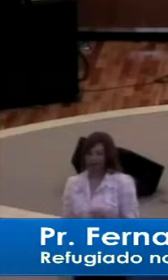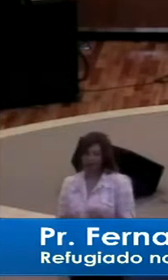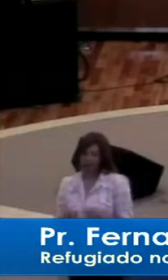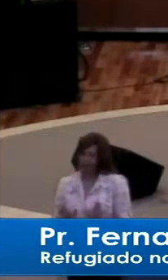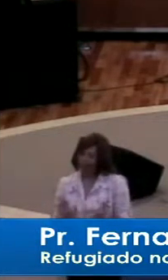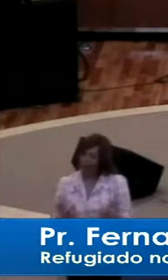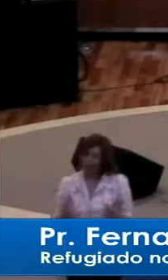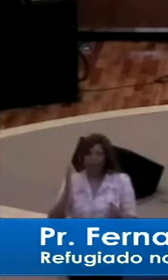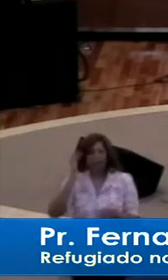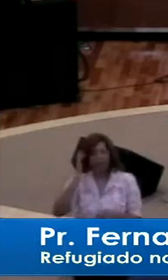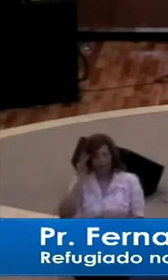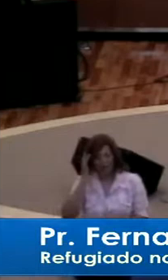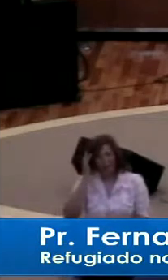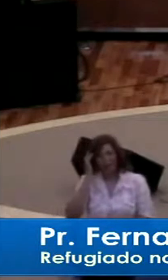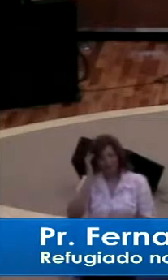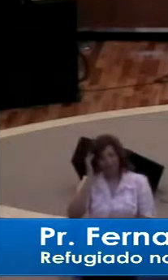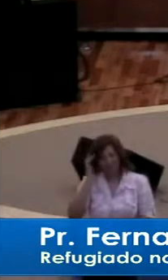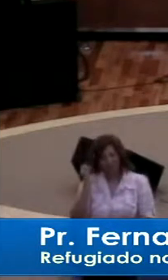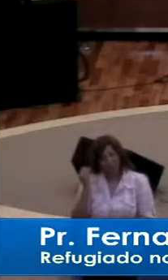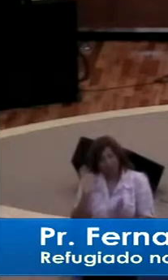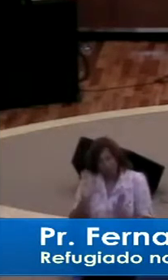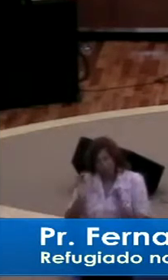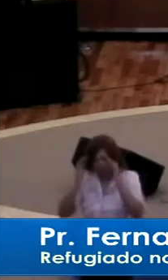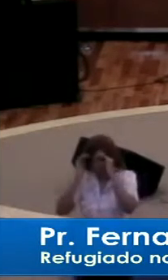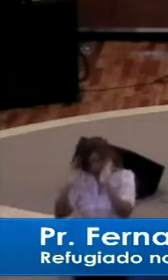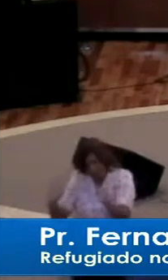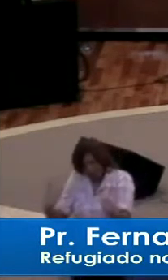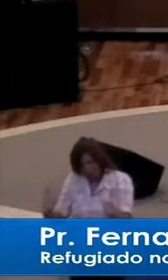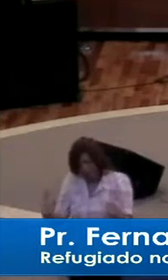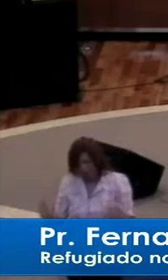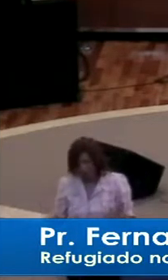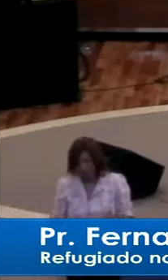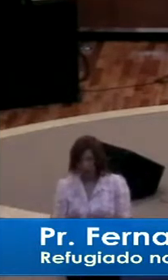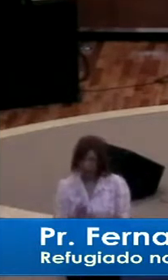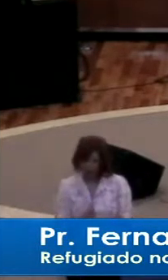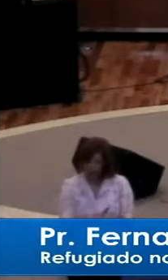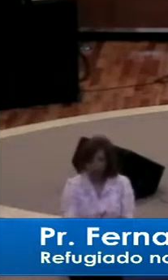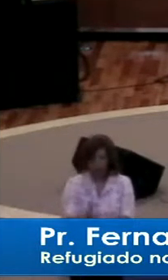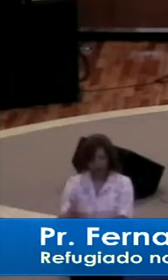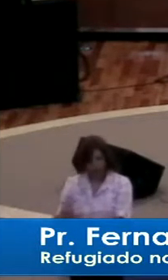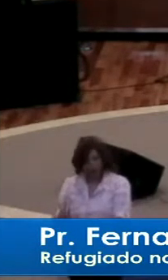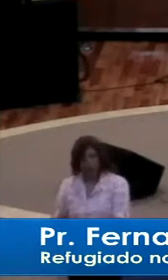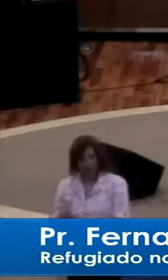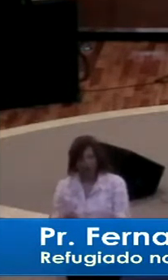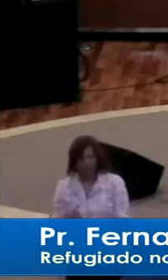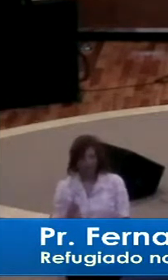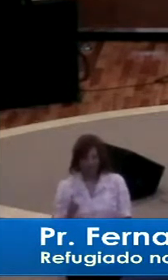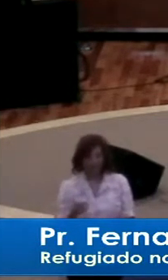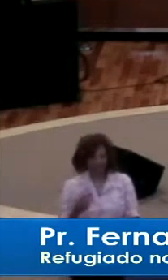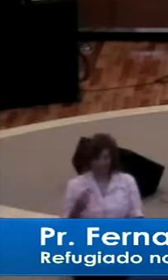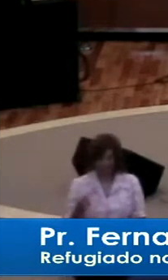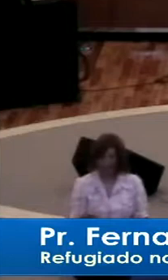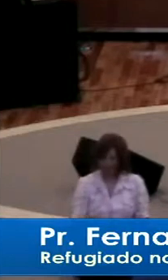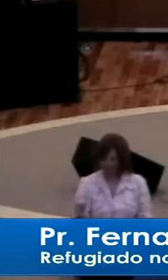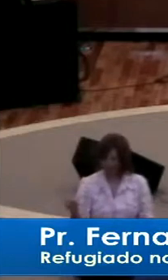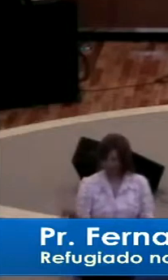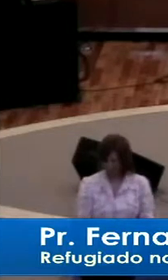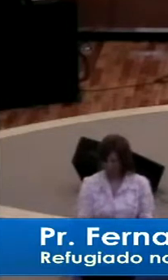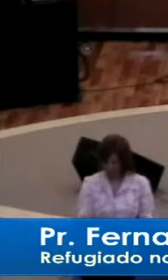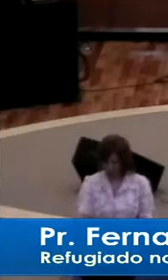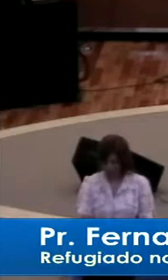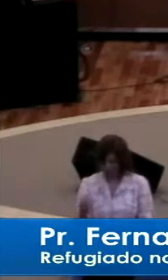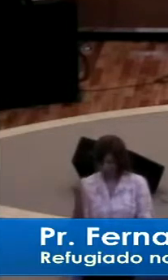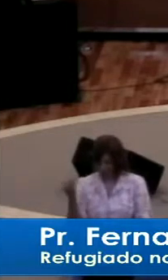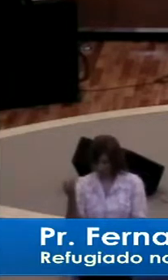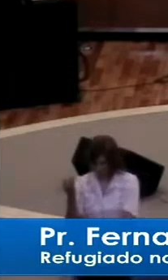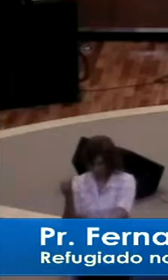temerosos. Vou te contar rapidamente aqui. Quando eu trabalhei em